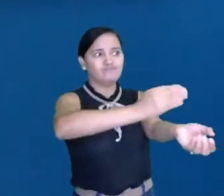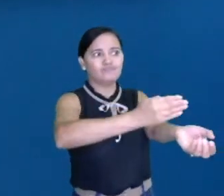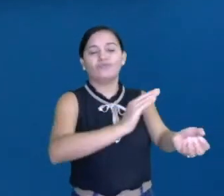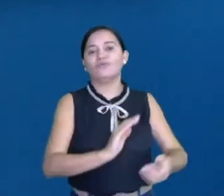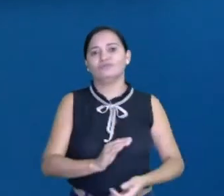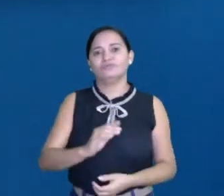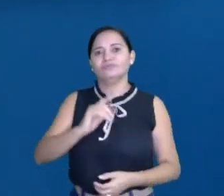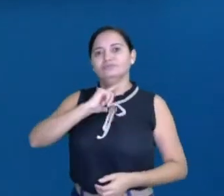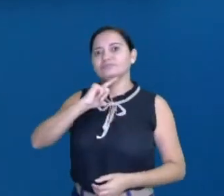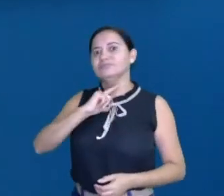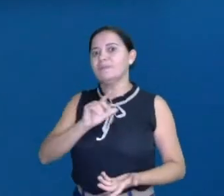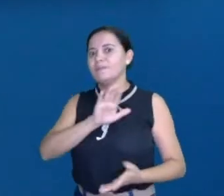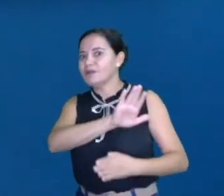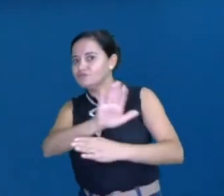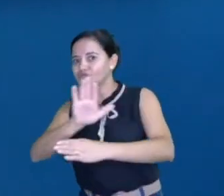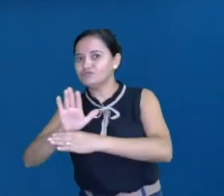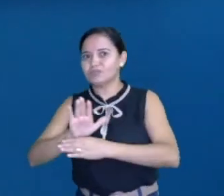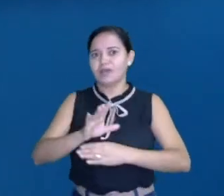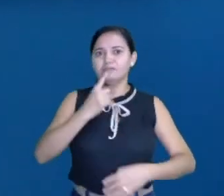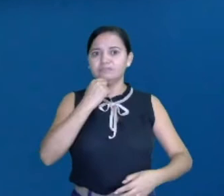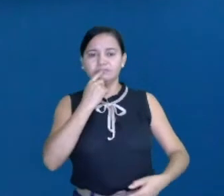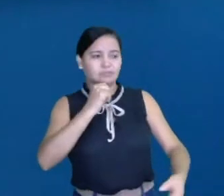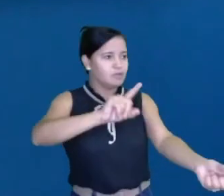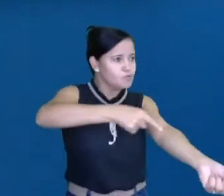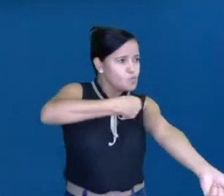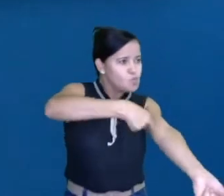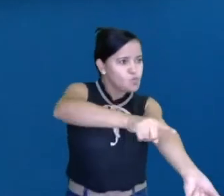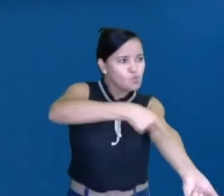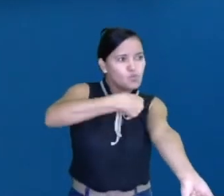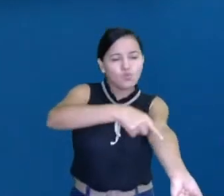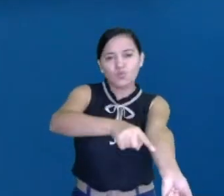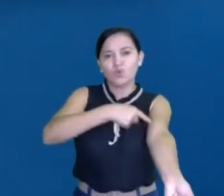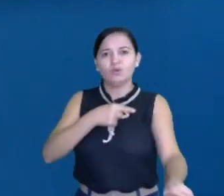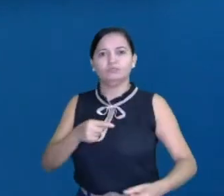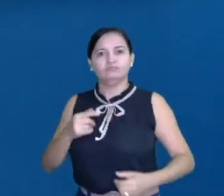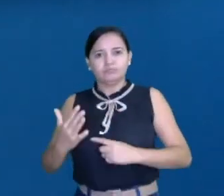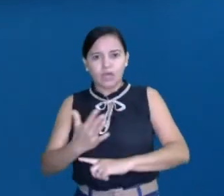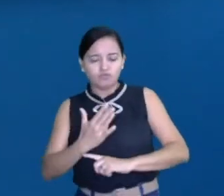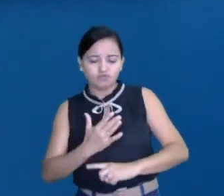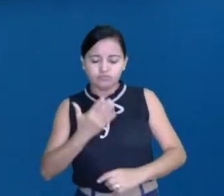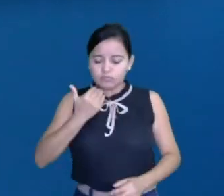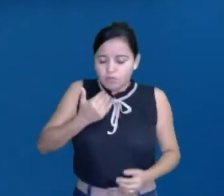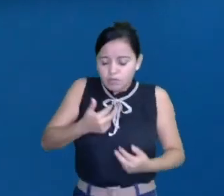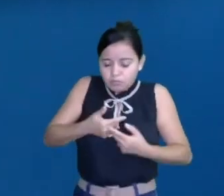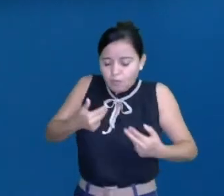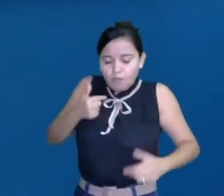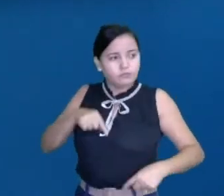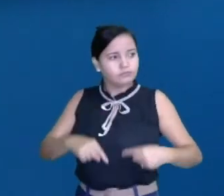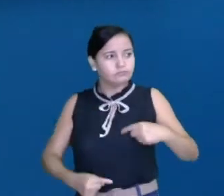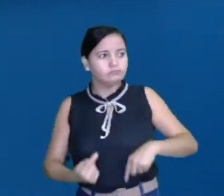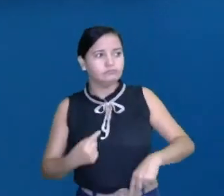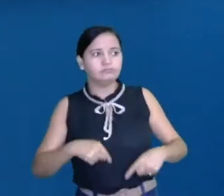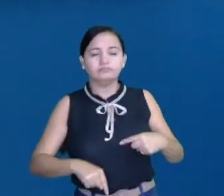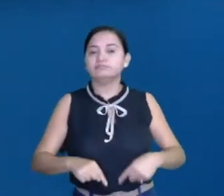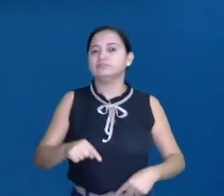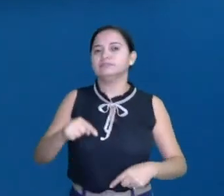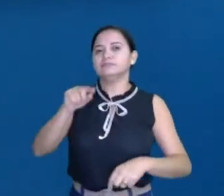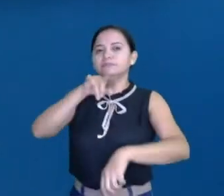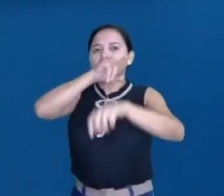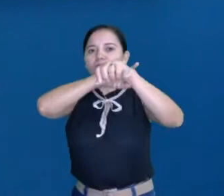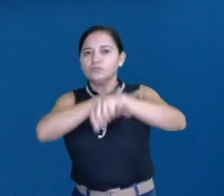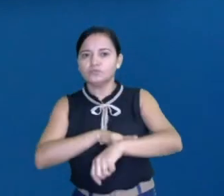para ajudar na circulação sanguínea, eles auxiliam na digestão, auxiliam na micção, na vontade de